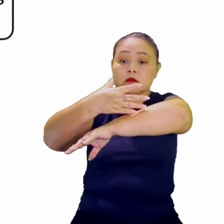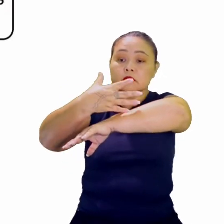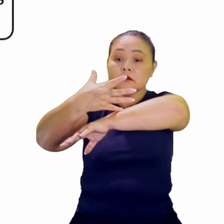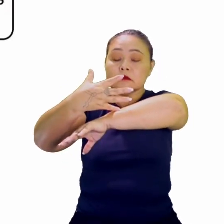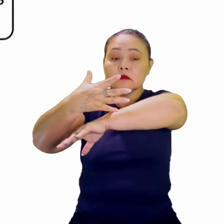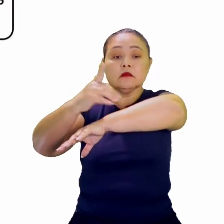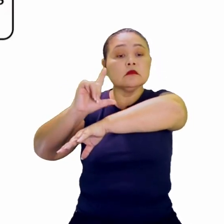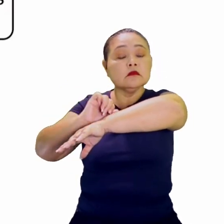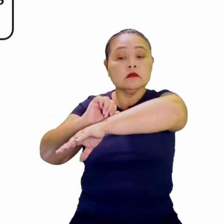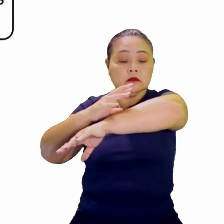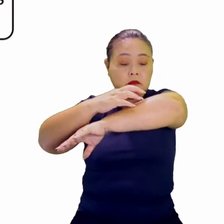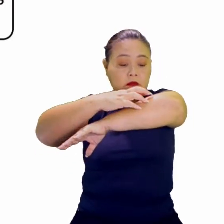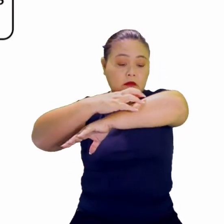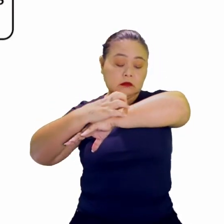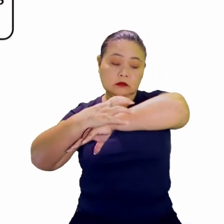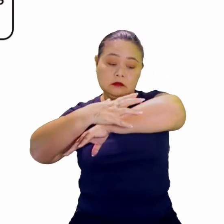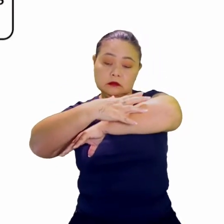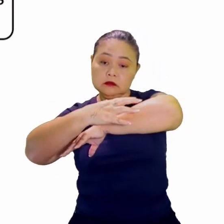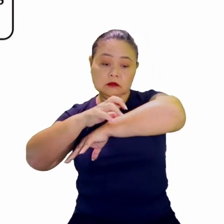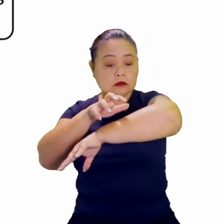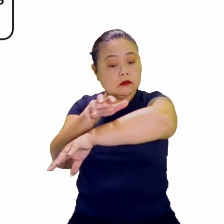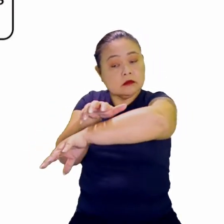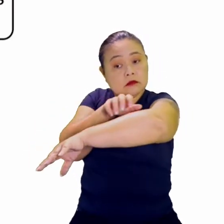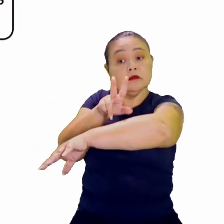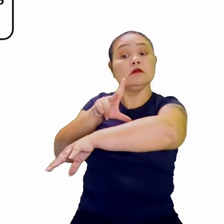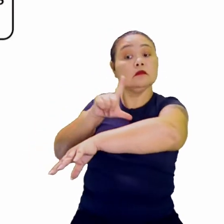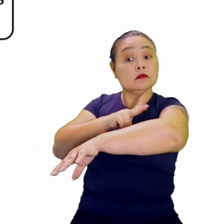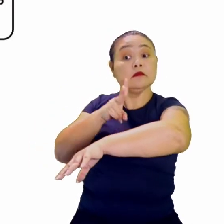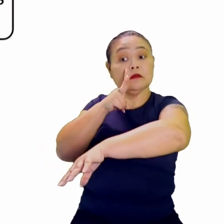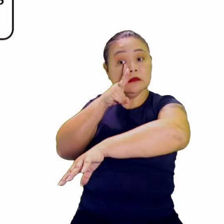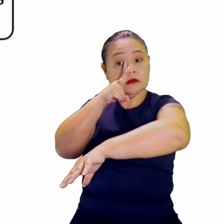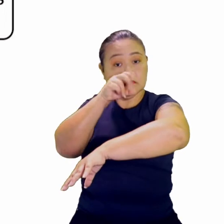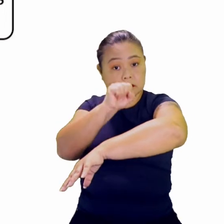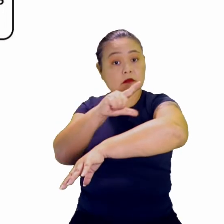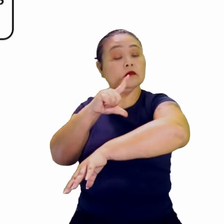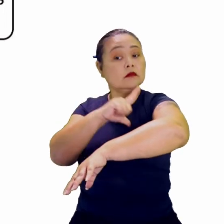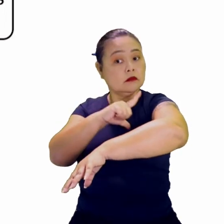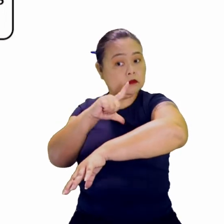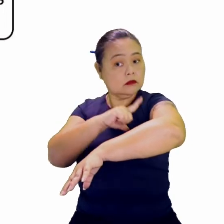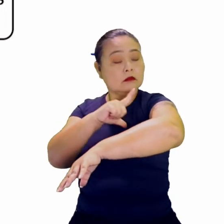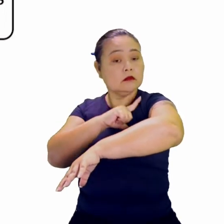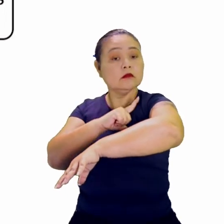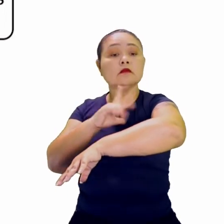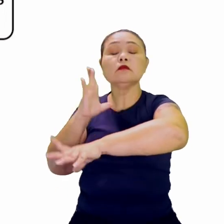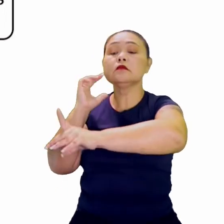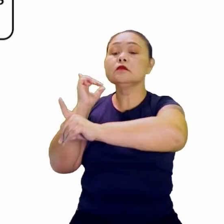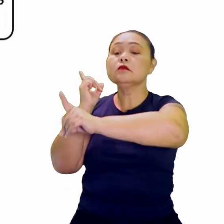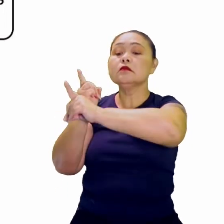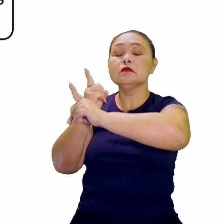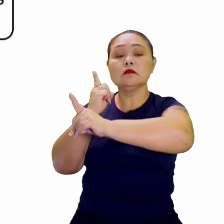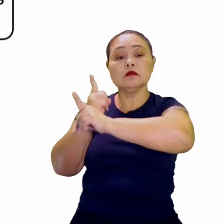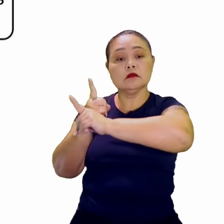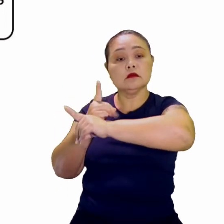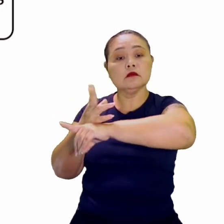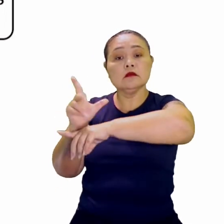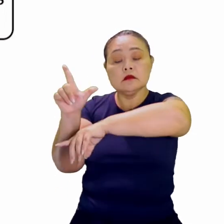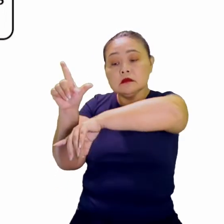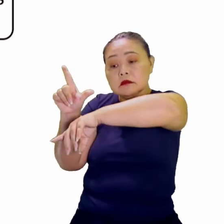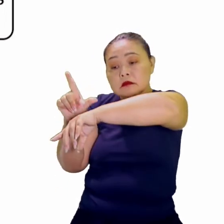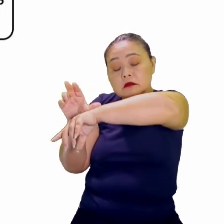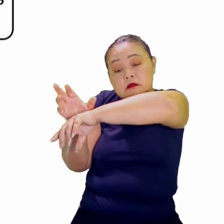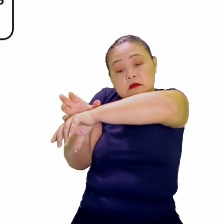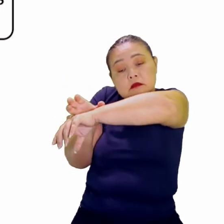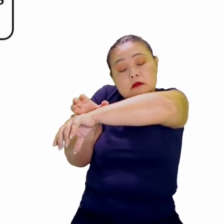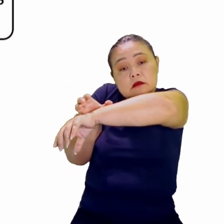alongamento as fibras vão produzir força, eu vou começar a identificar que quando o músculo